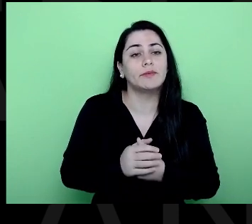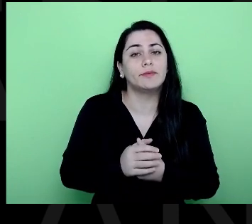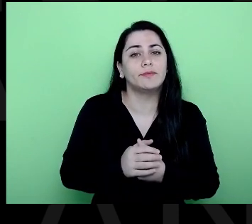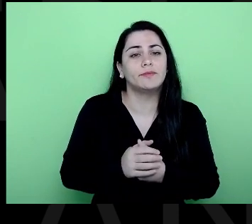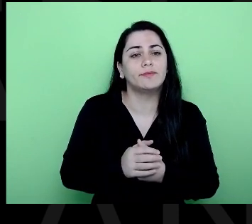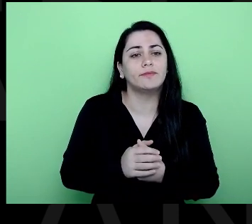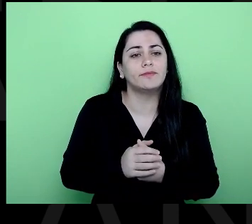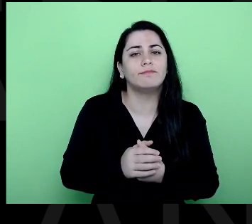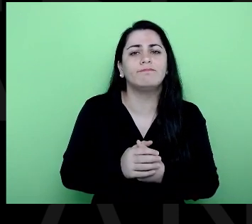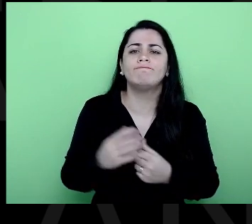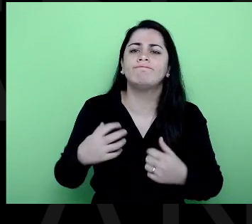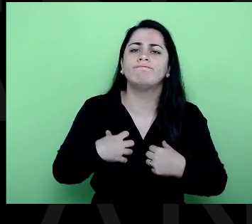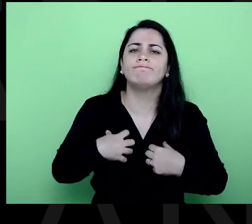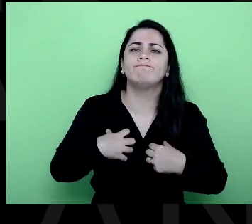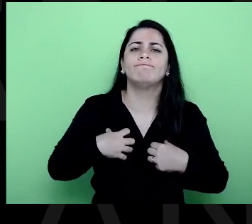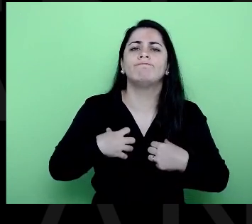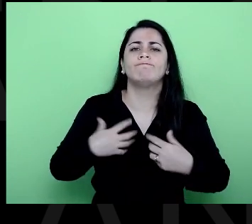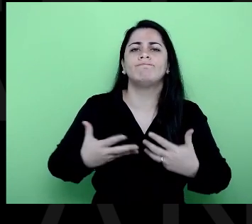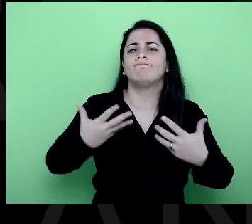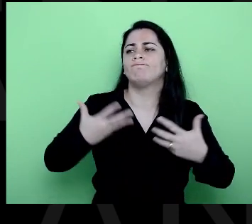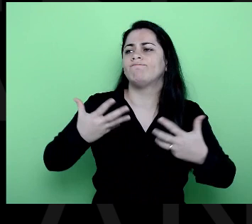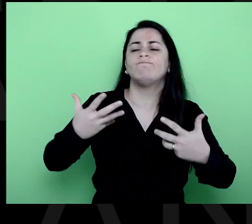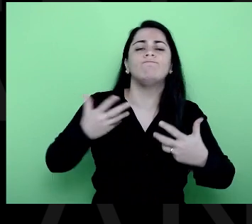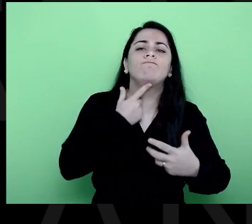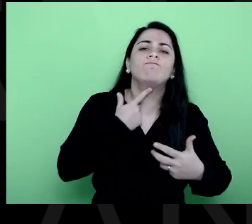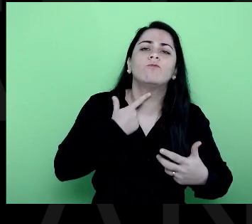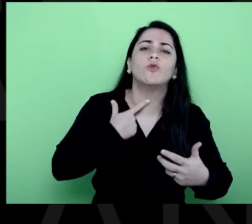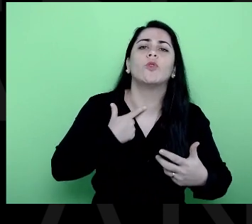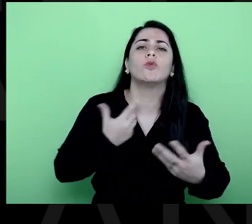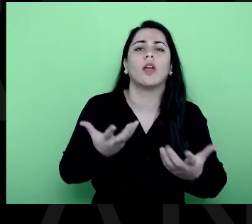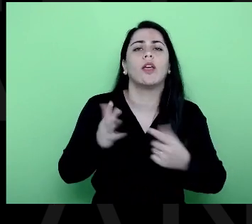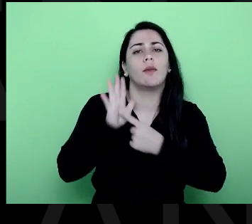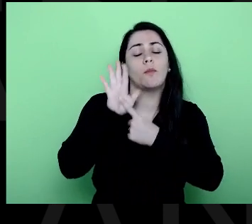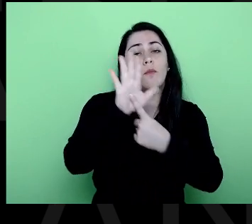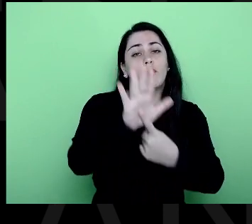assim, uma motivação mesmo de querer trazer,